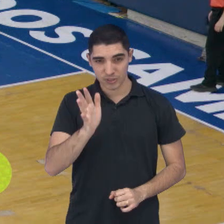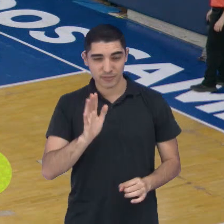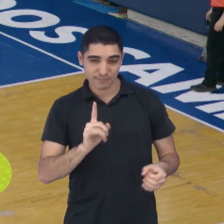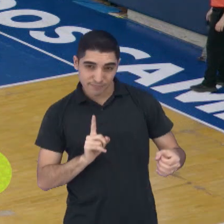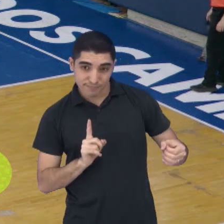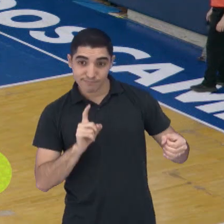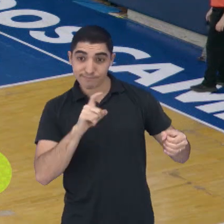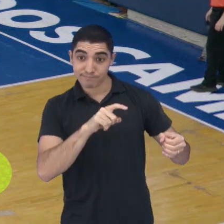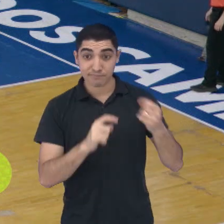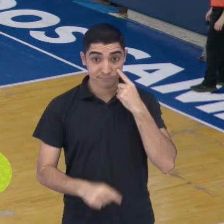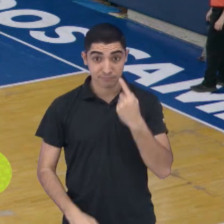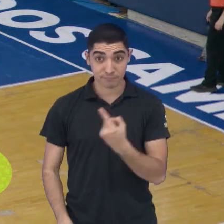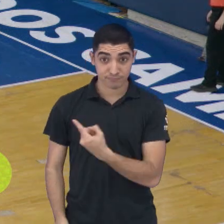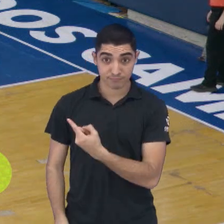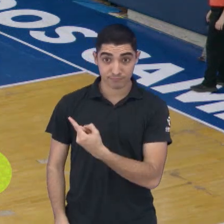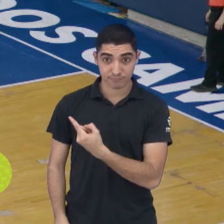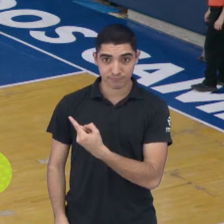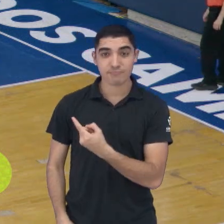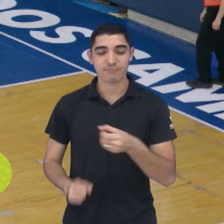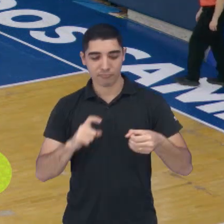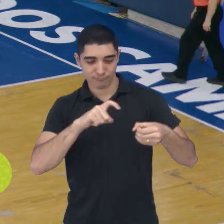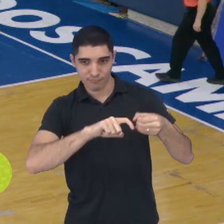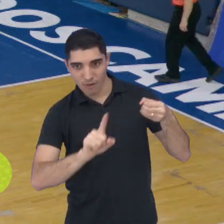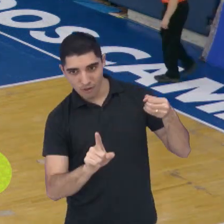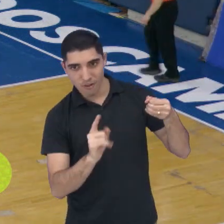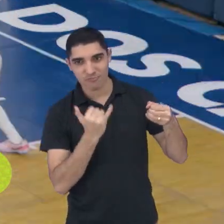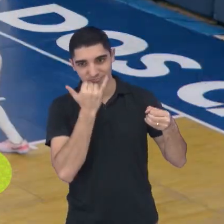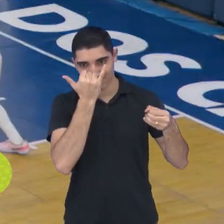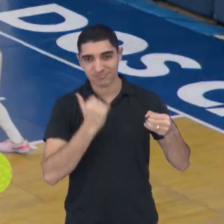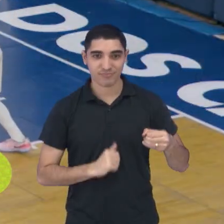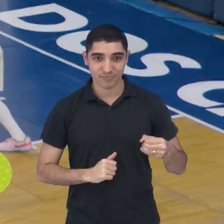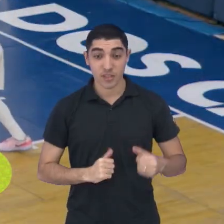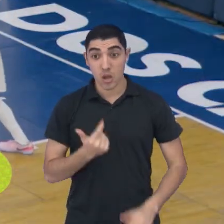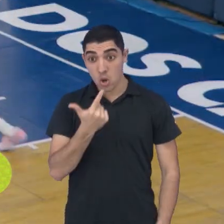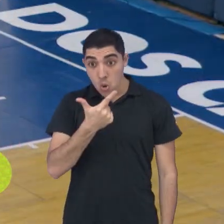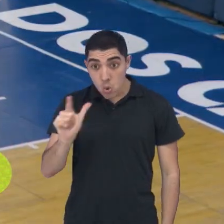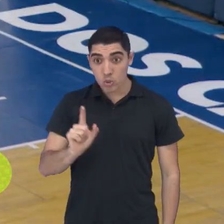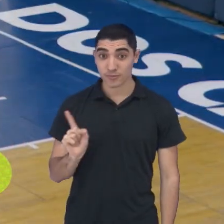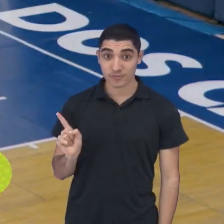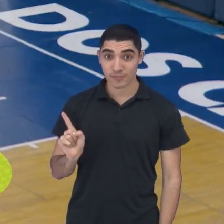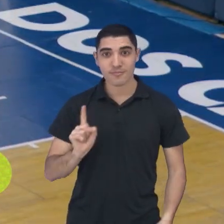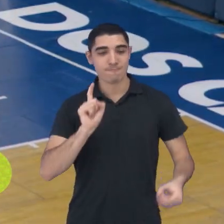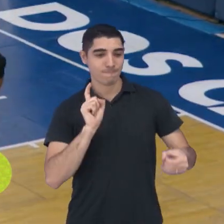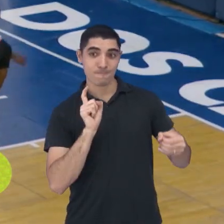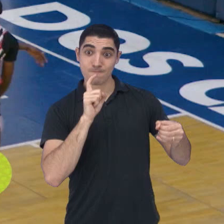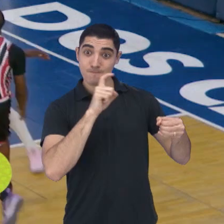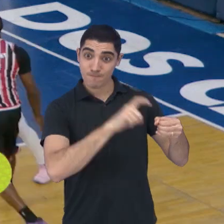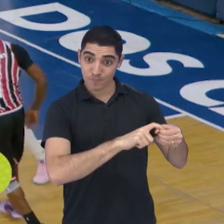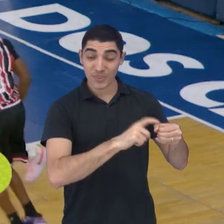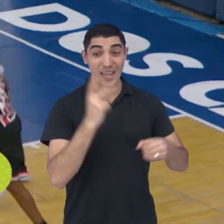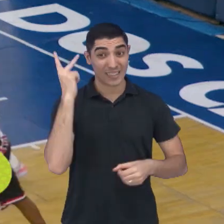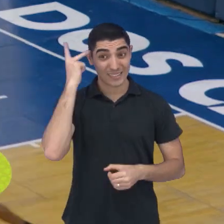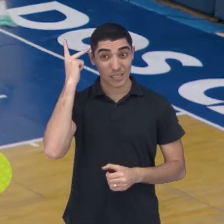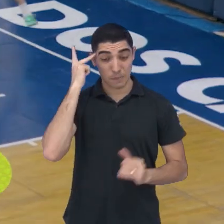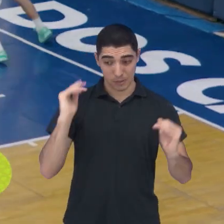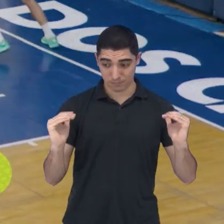linha do lance livre. O primeiro deu bico. O segundo caiu. Tricolor na